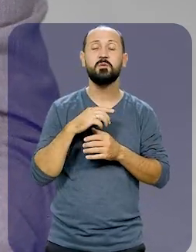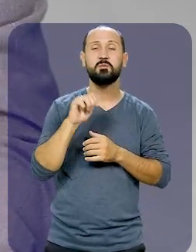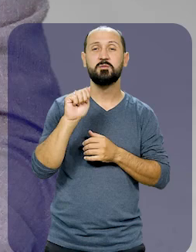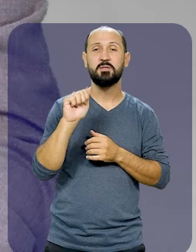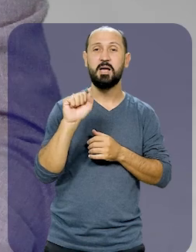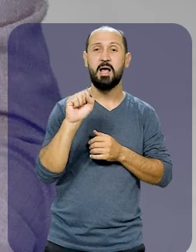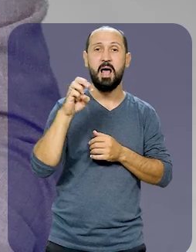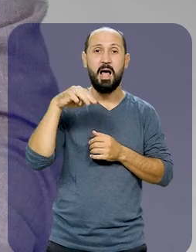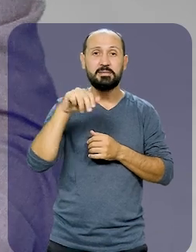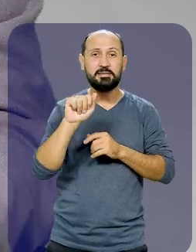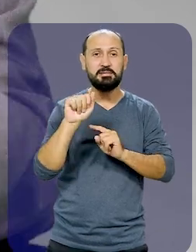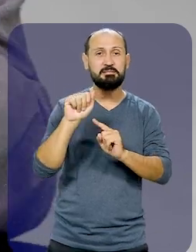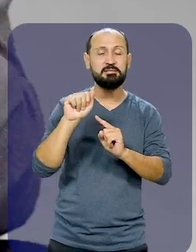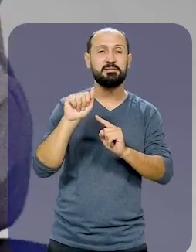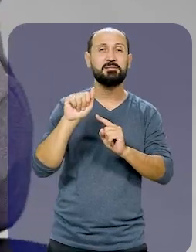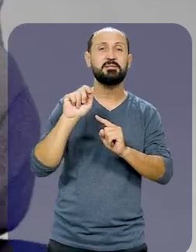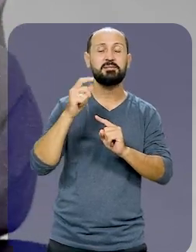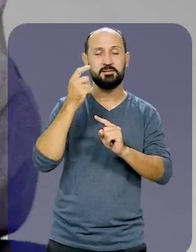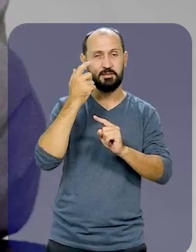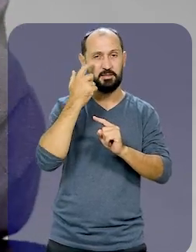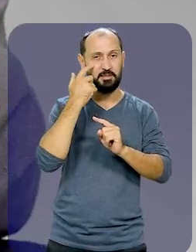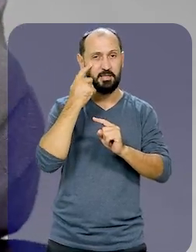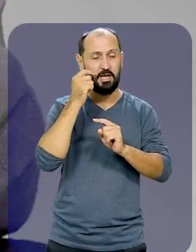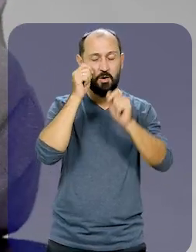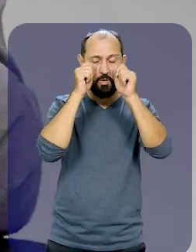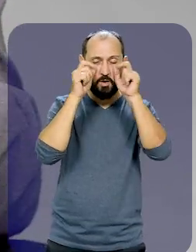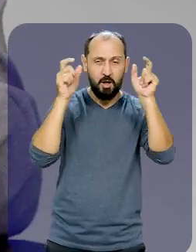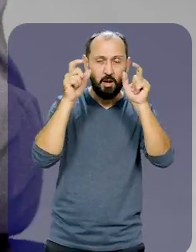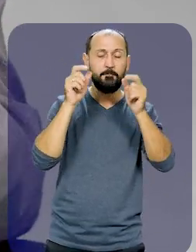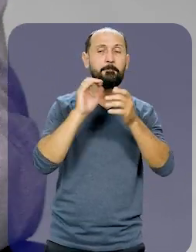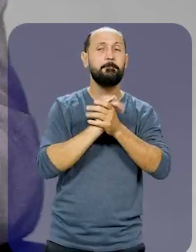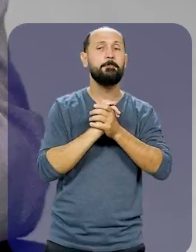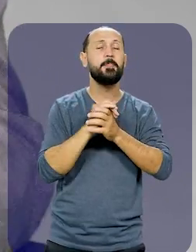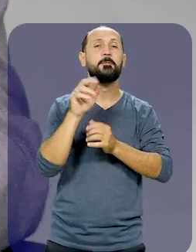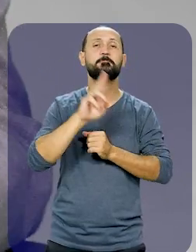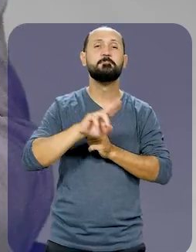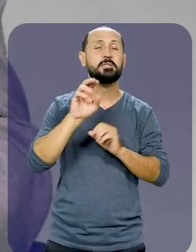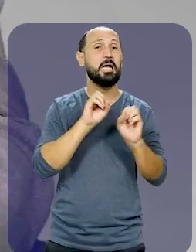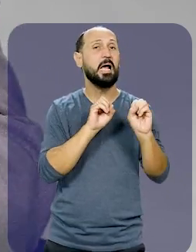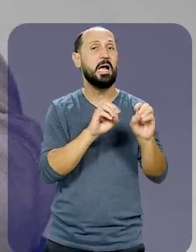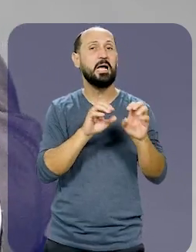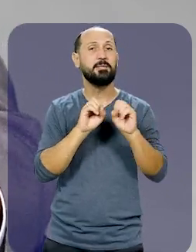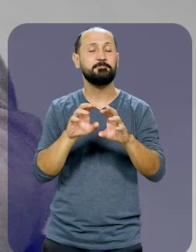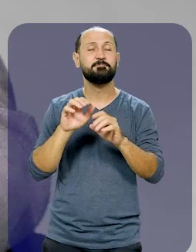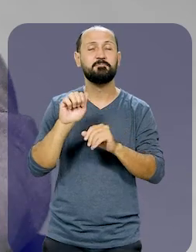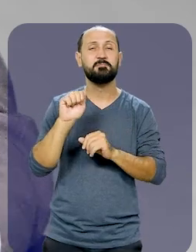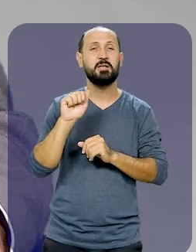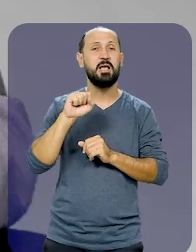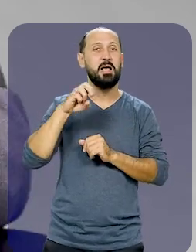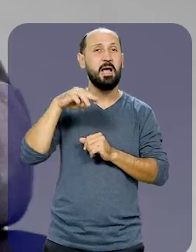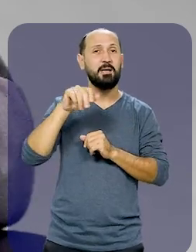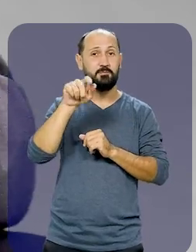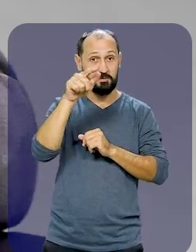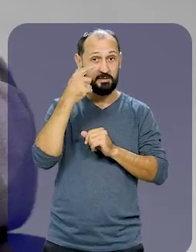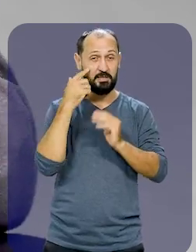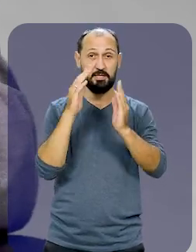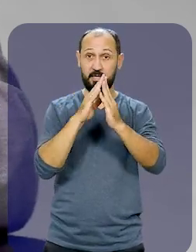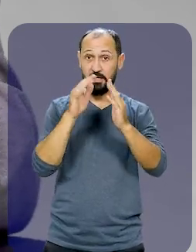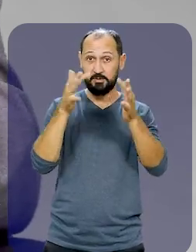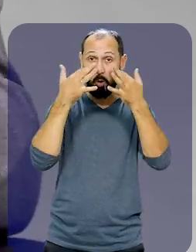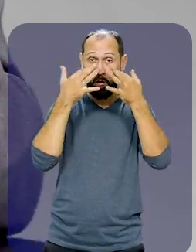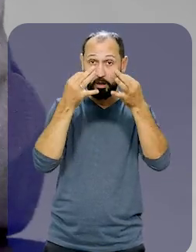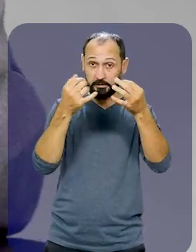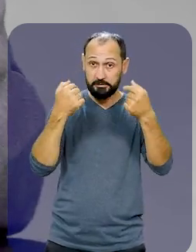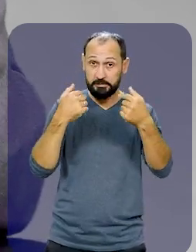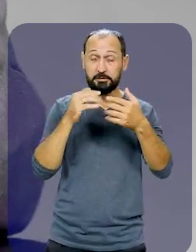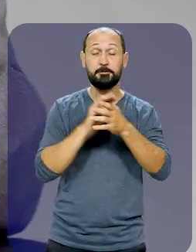a asma, que vale aqui um alerta, nós estamos trabalhando com educação em asma brônquica. Você que está em casa, preste